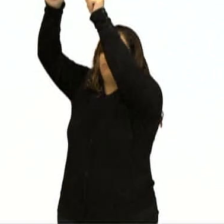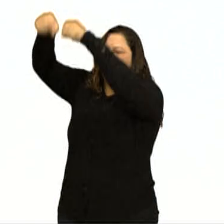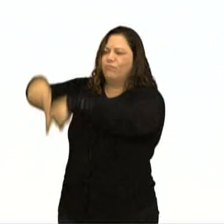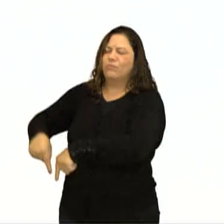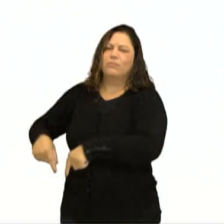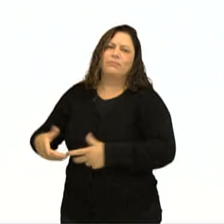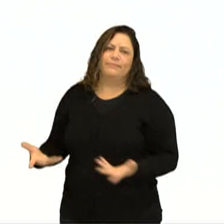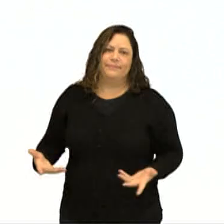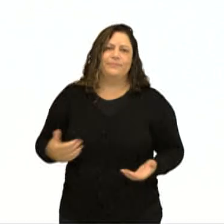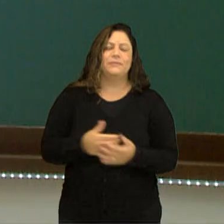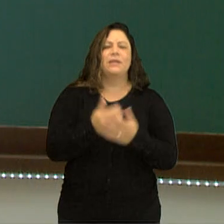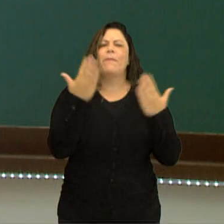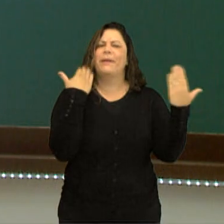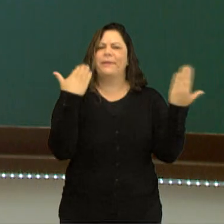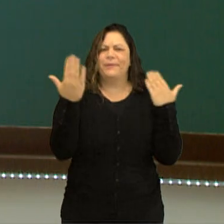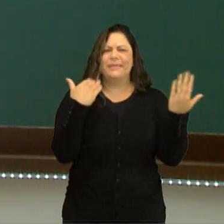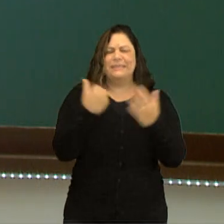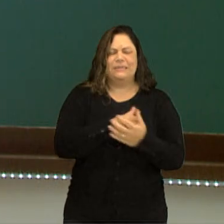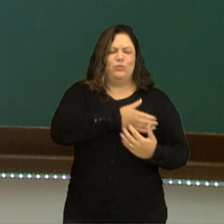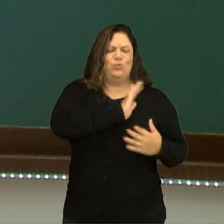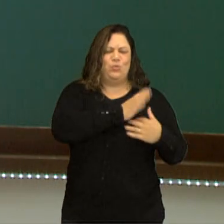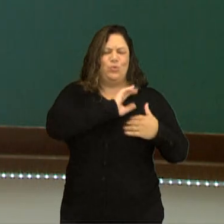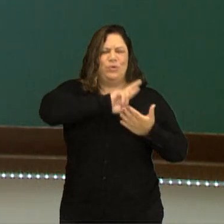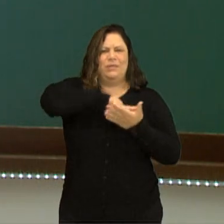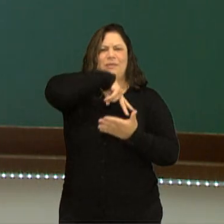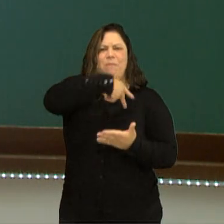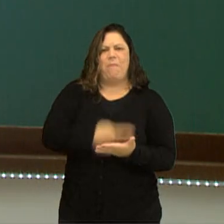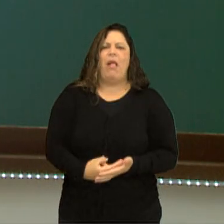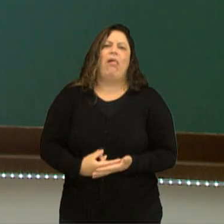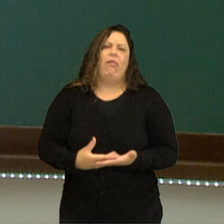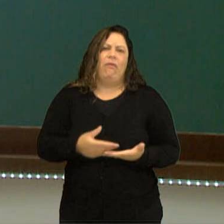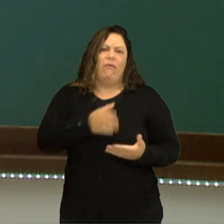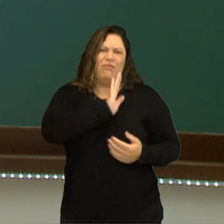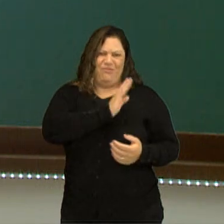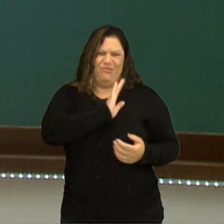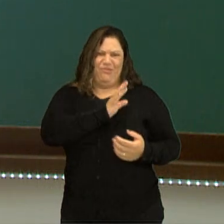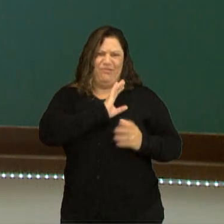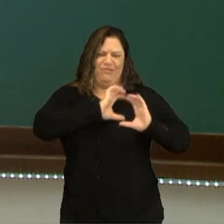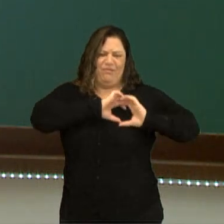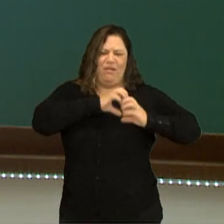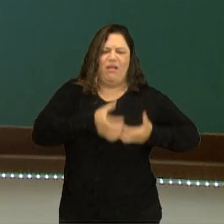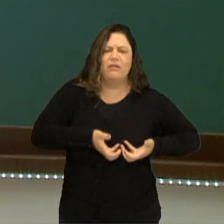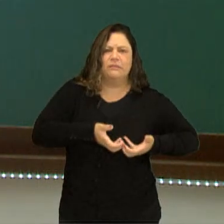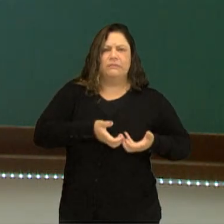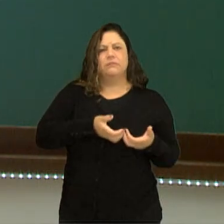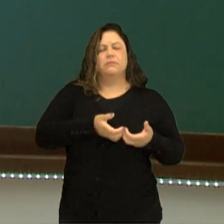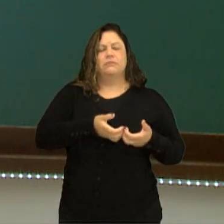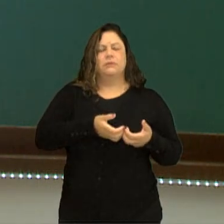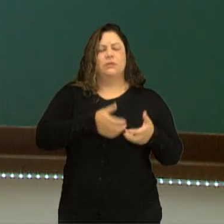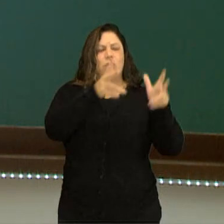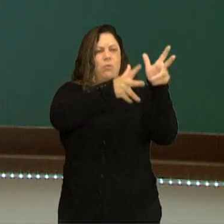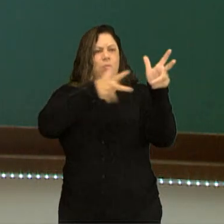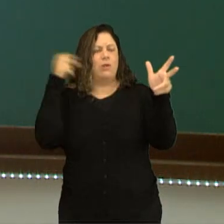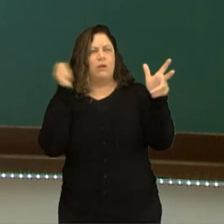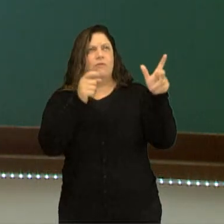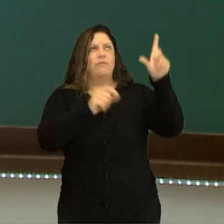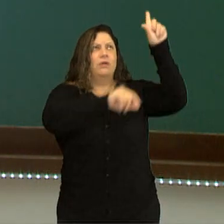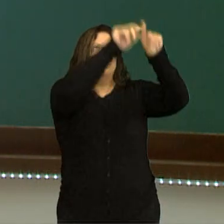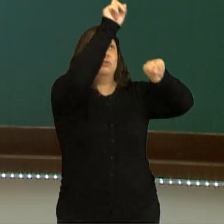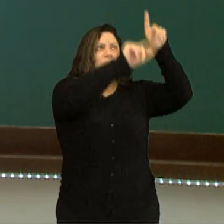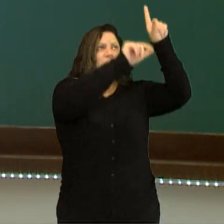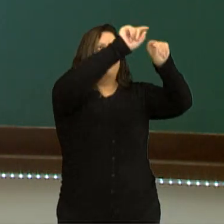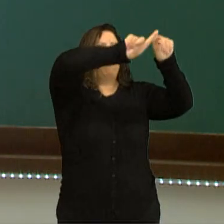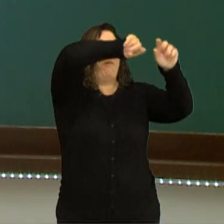comparação do coração tombar e de uma flecha que feriu a estrela. Ainda outro exemplo. Para